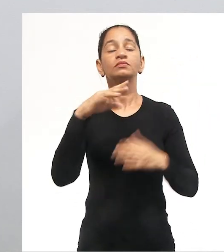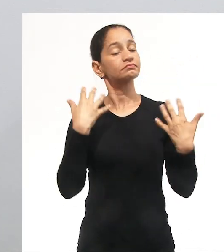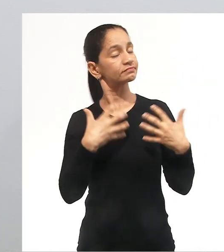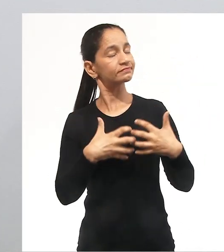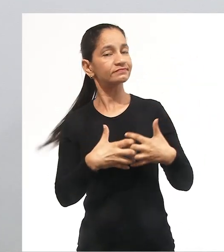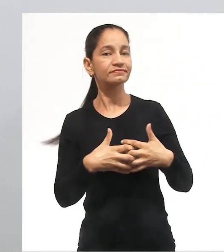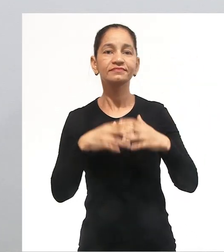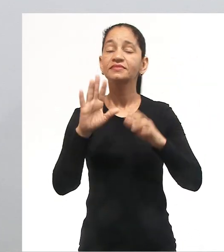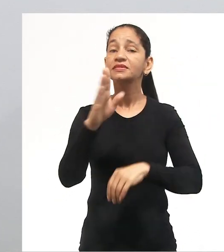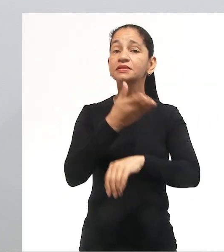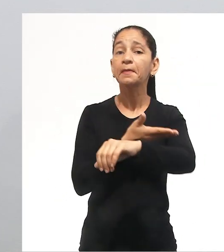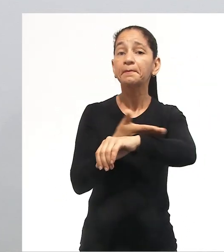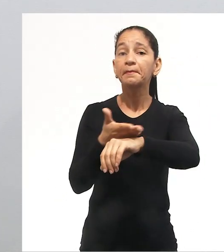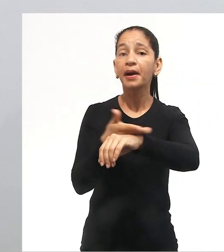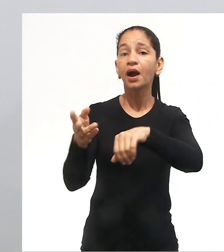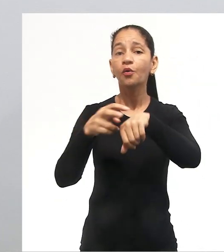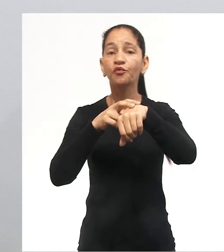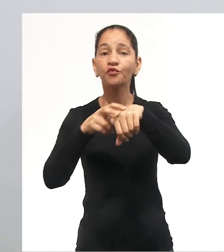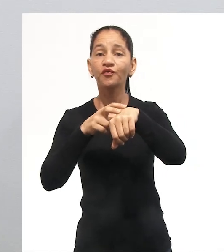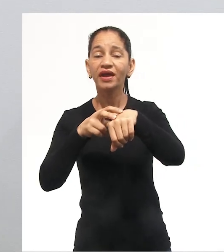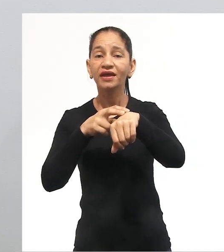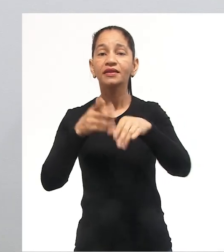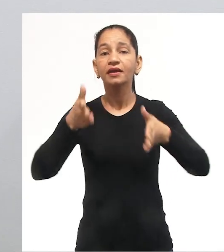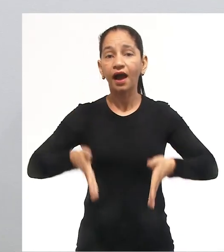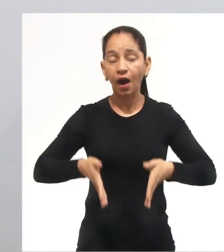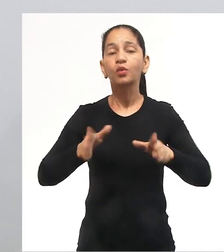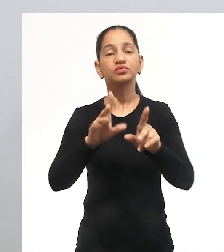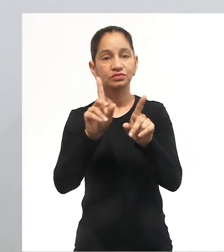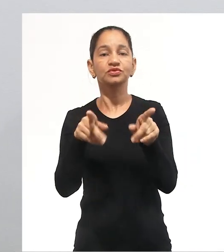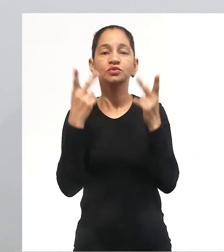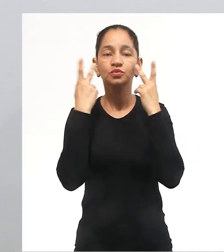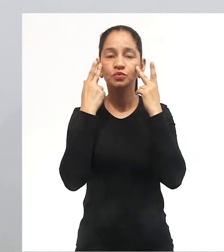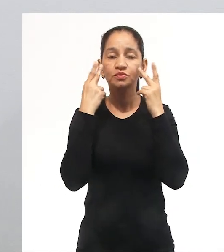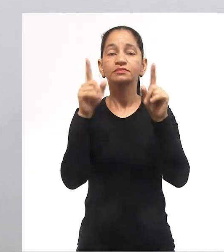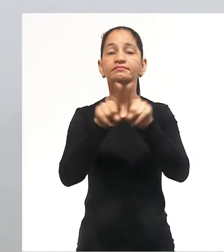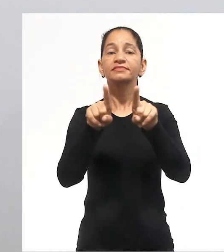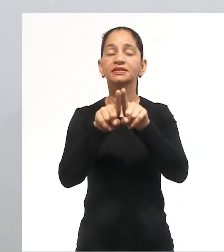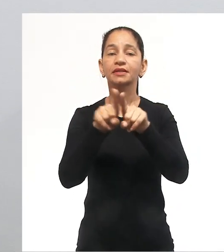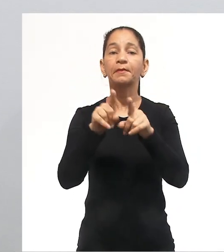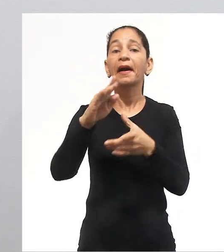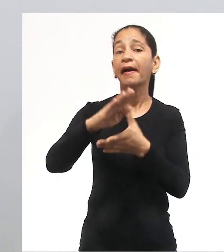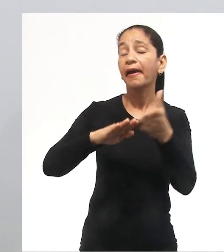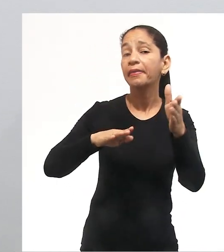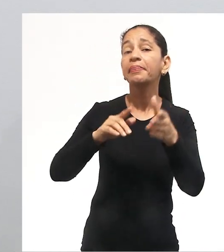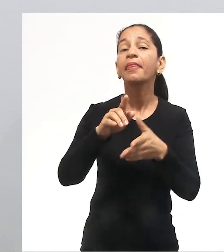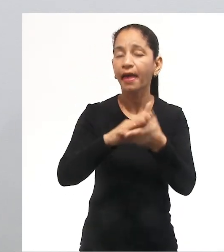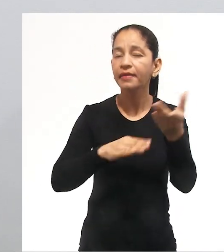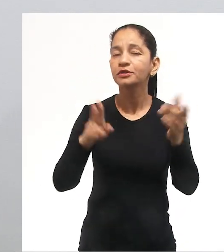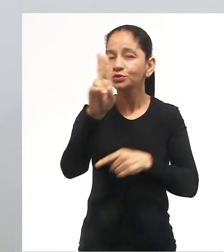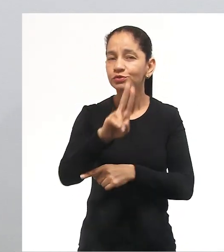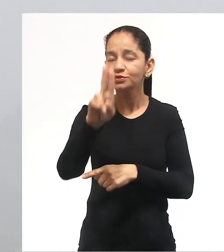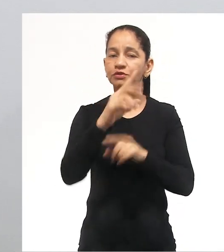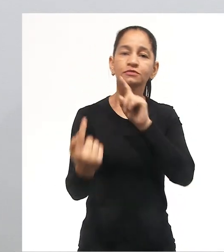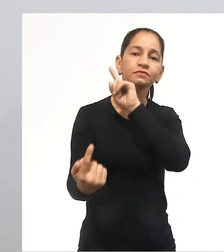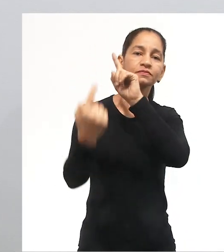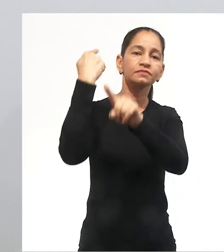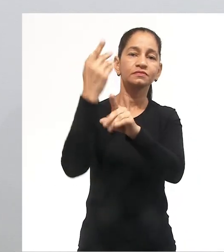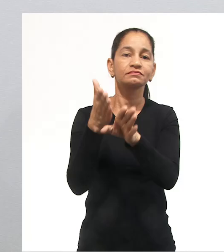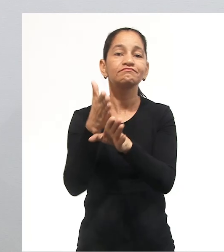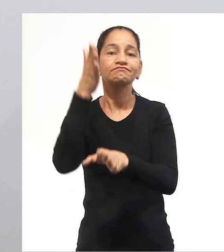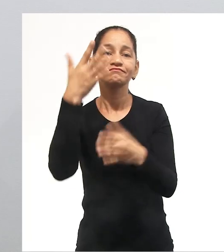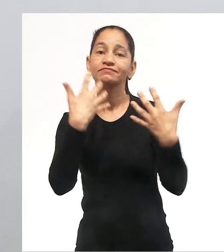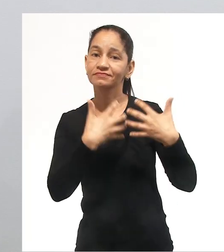do Instituto, nas cores branca e verde, uma calça jeans e o tênis branco. Estou sentada numa cadeira preta e ao fundo há a